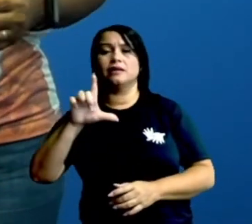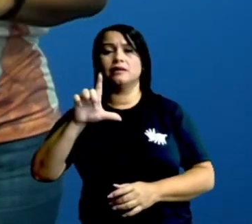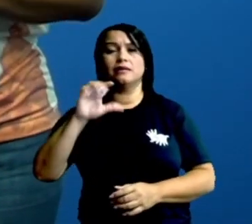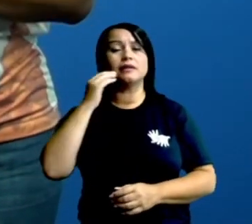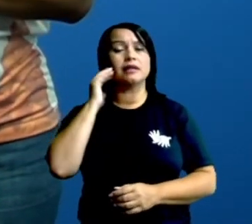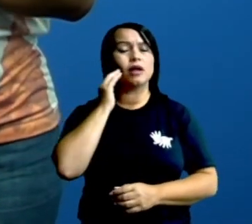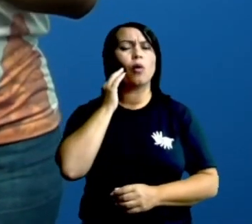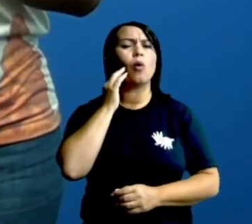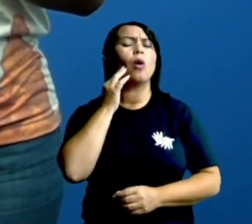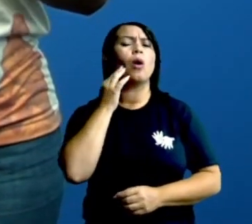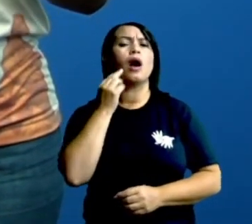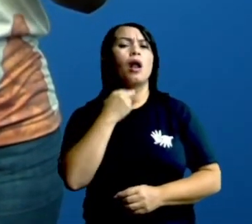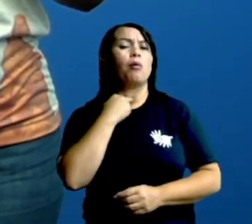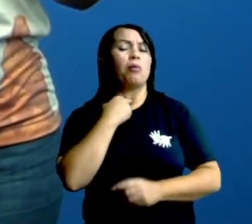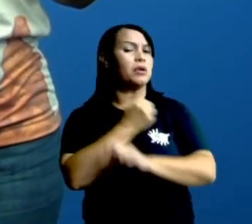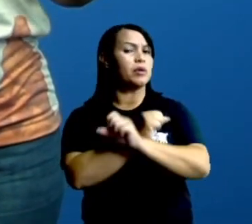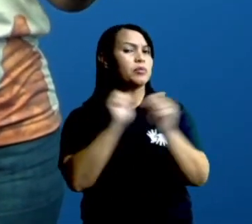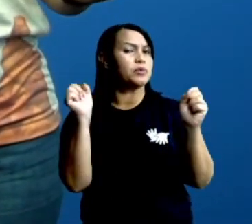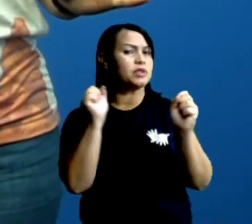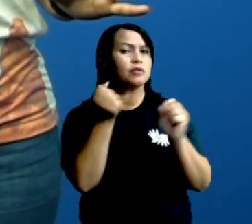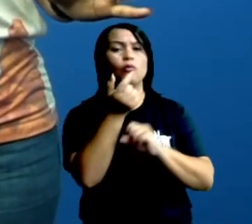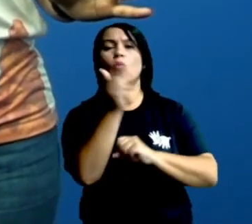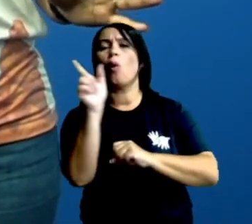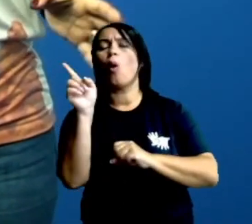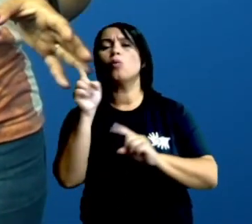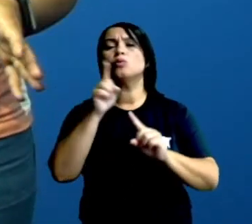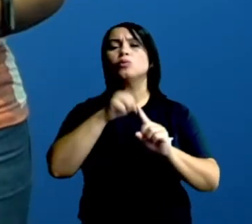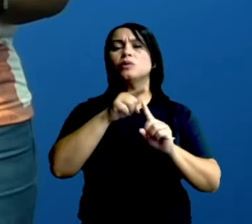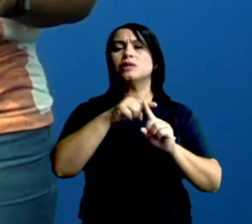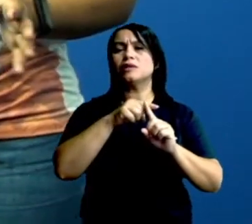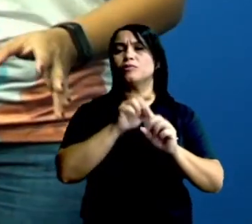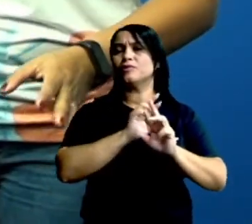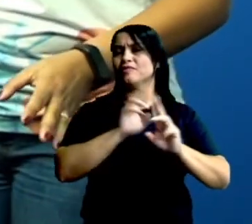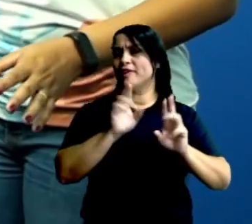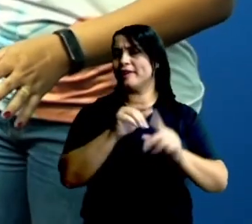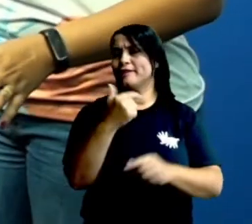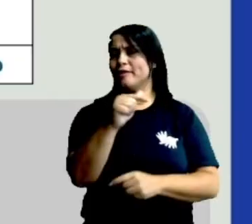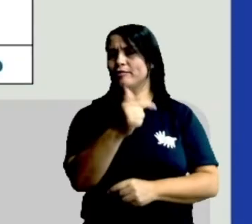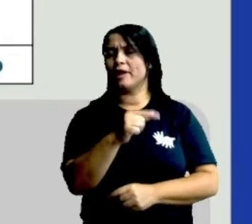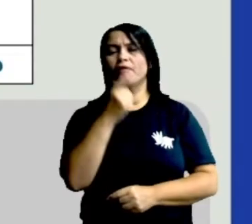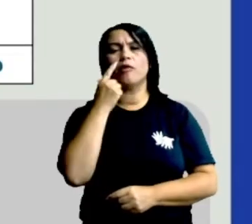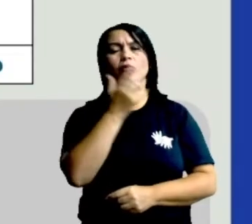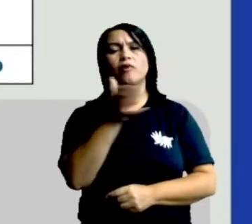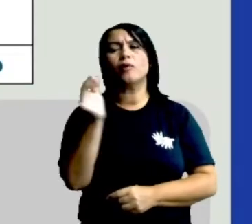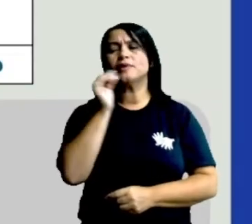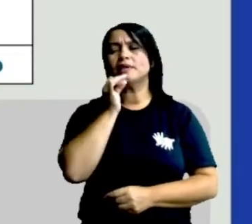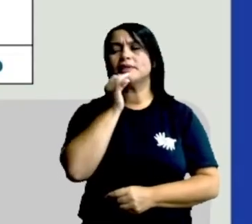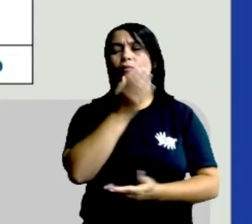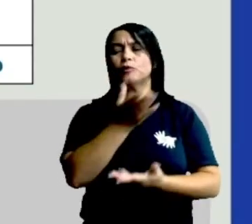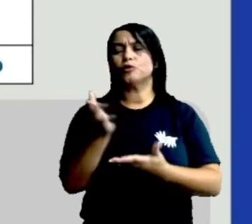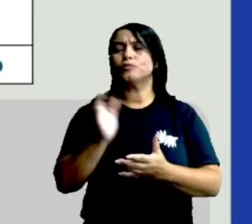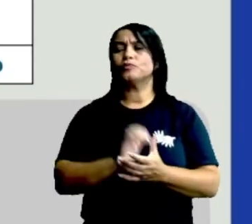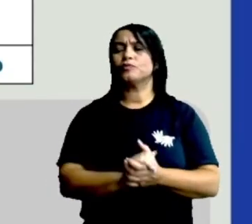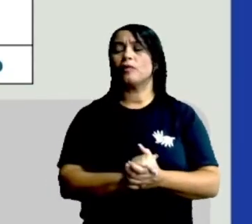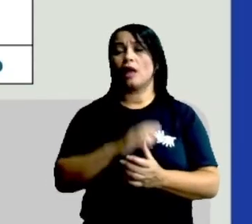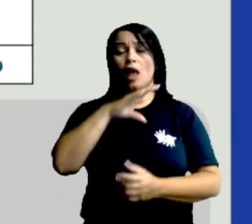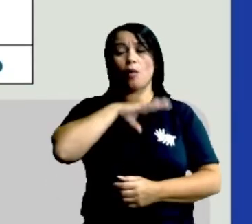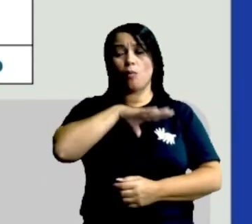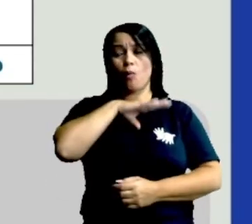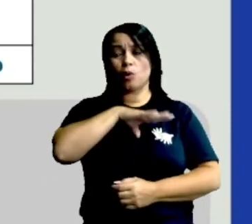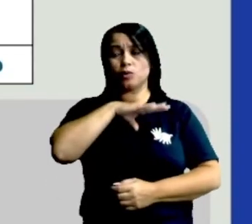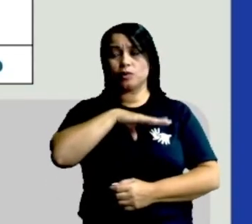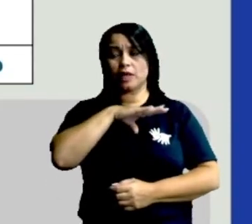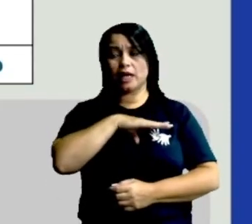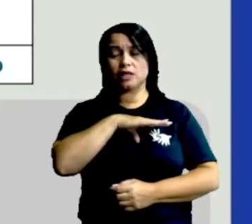del. Não é possível nenhum outro tipo de contração. Vamos ver uns exemplos aqui, ó. Em